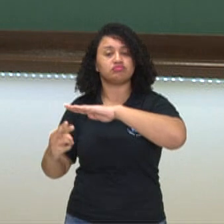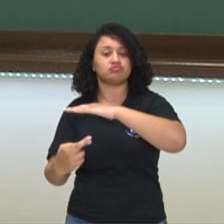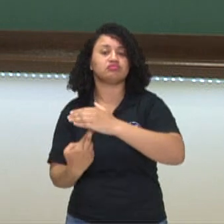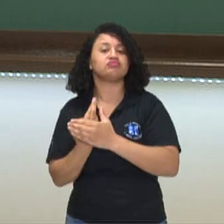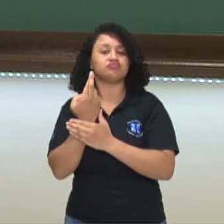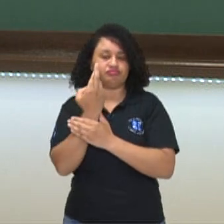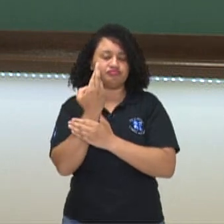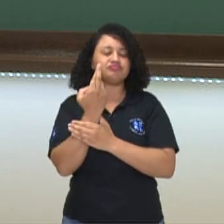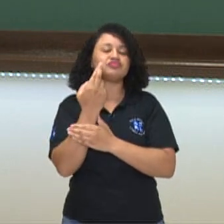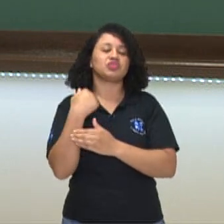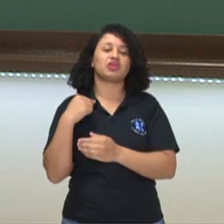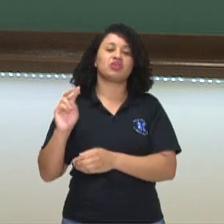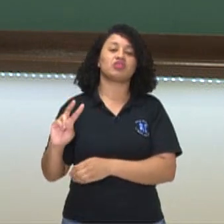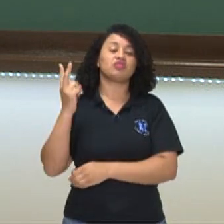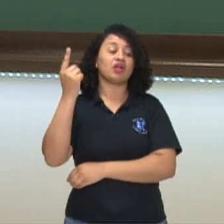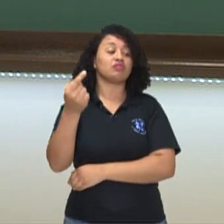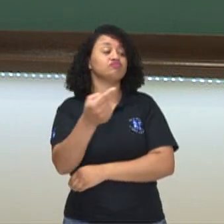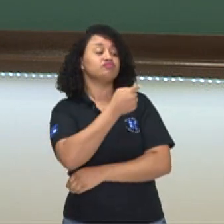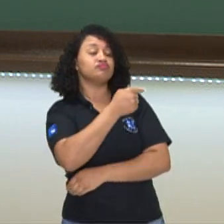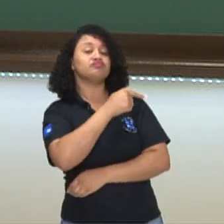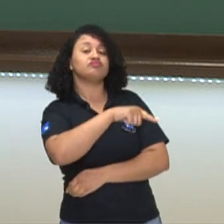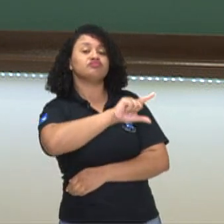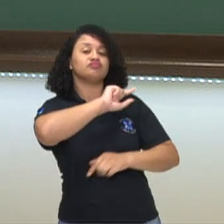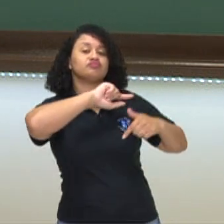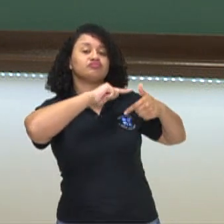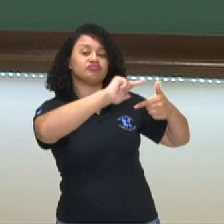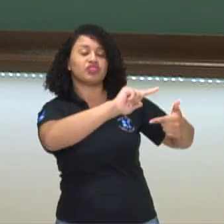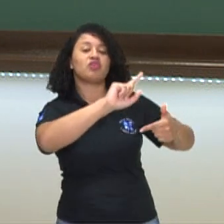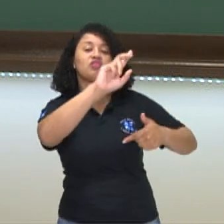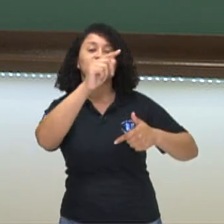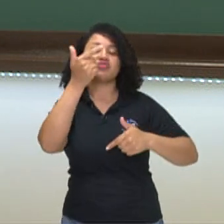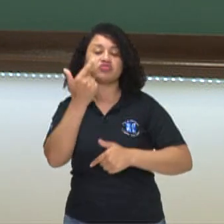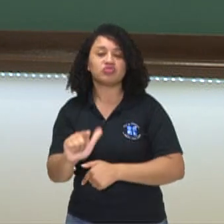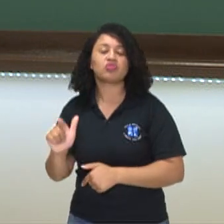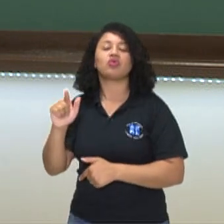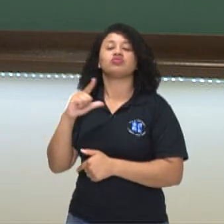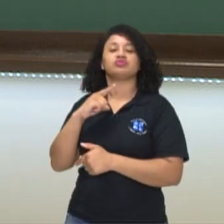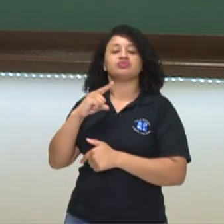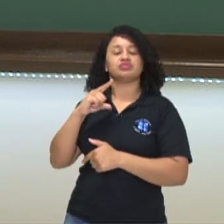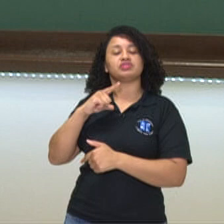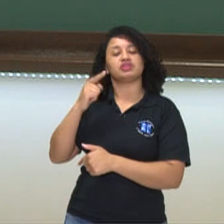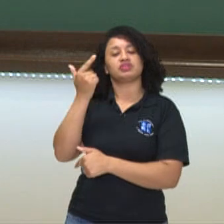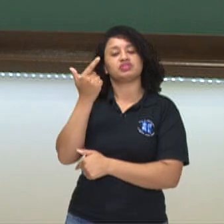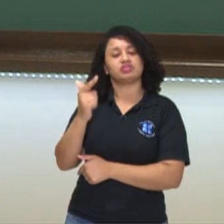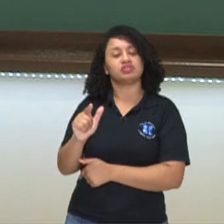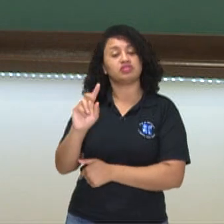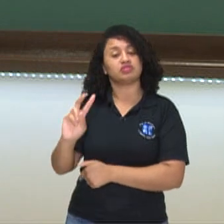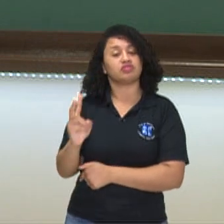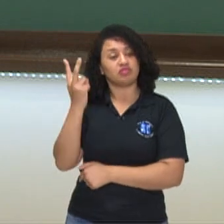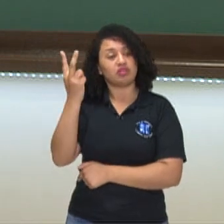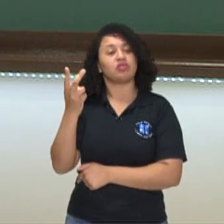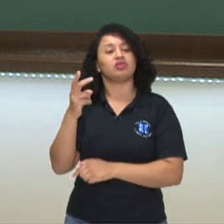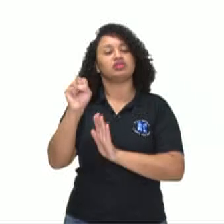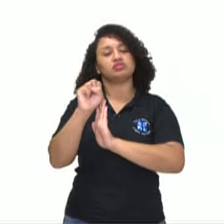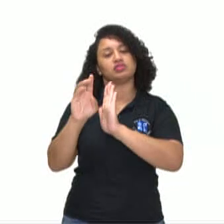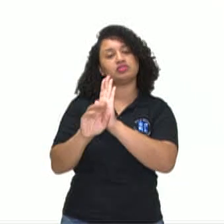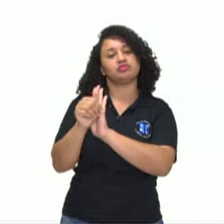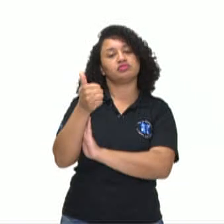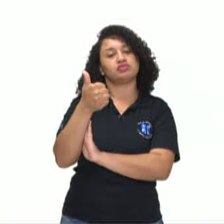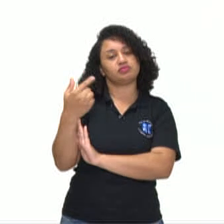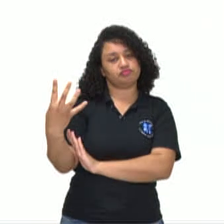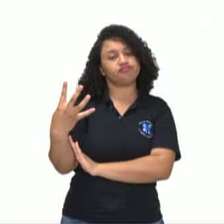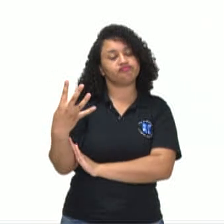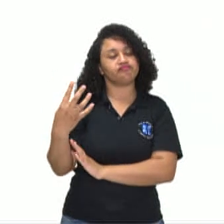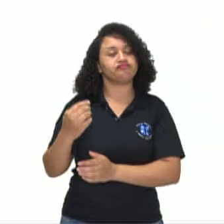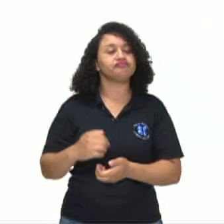aos valores da Antiguidade Clássica que vão renascer aí a partir do século XIV, né? E como que a gente